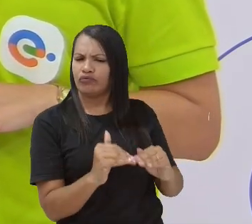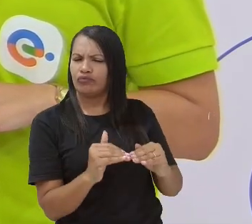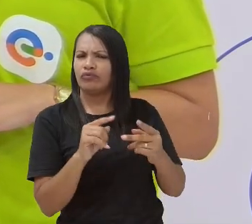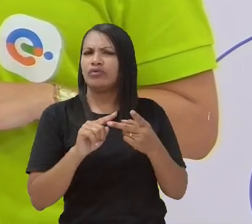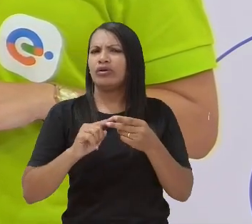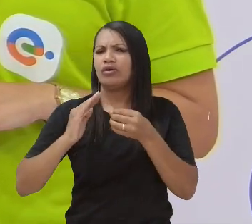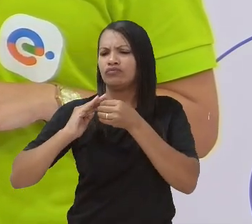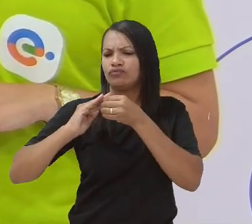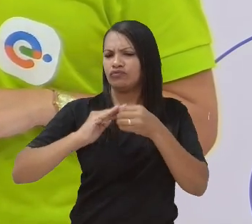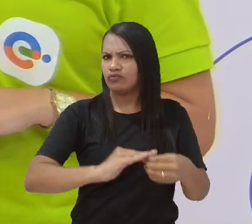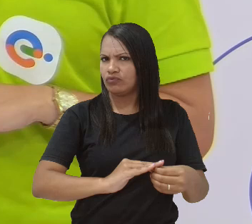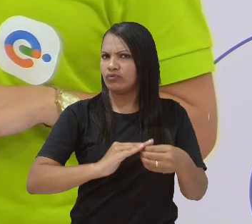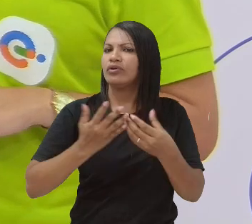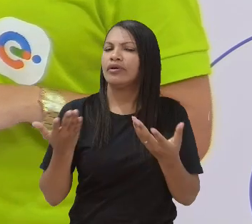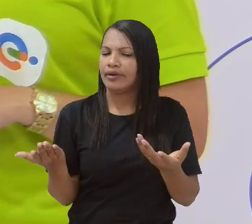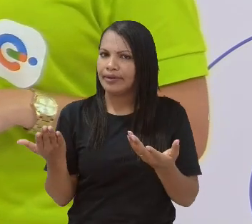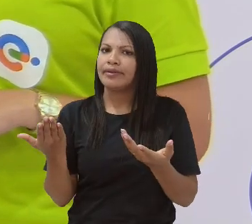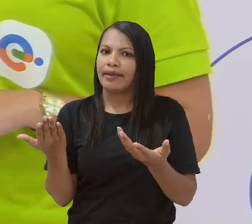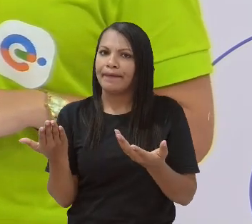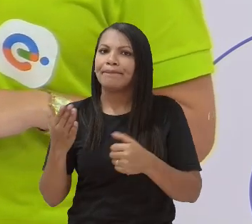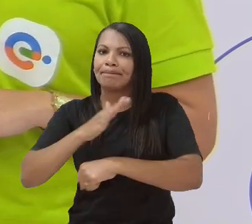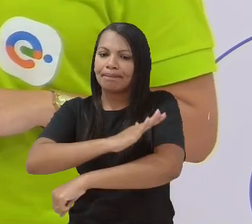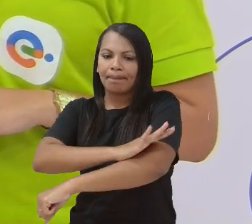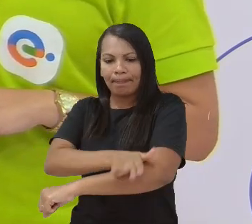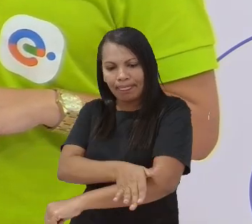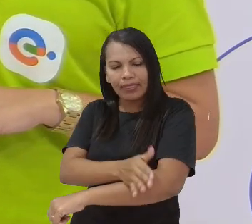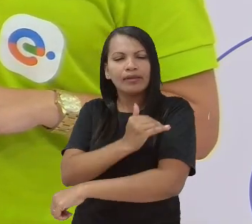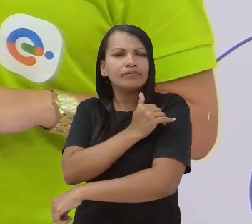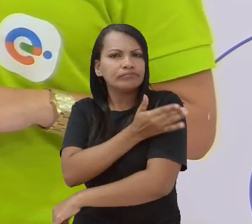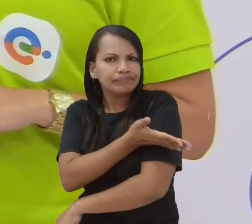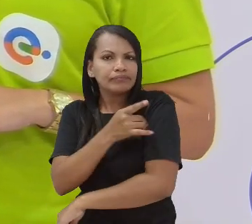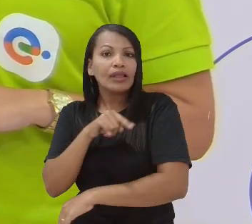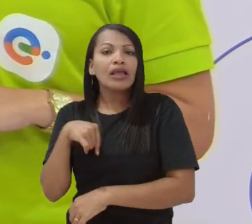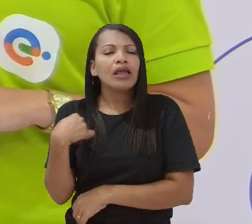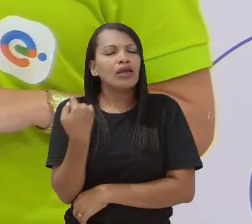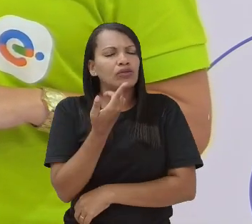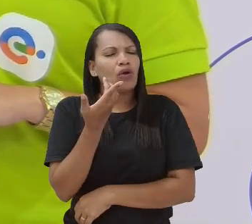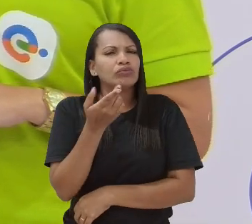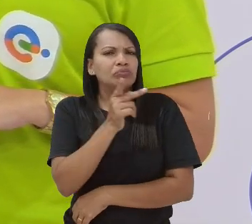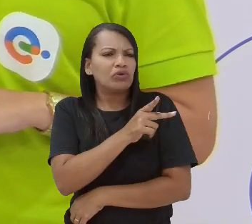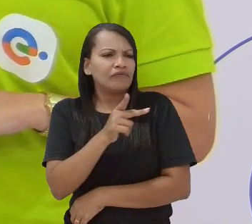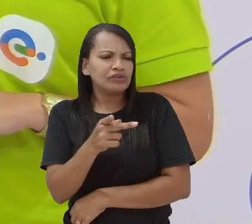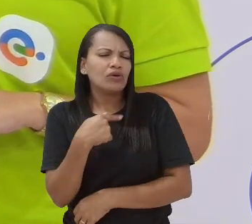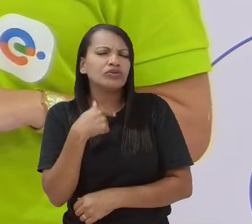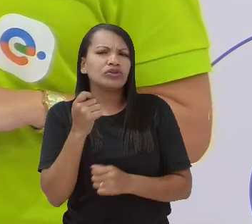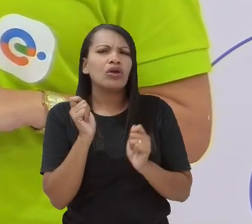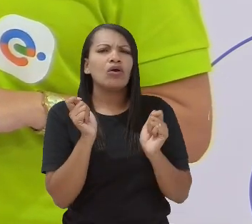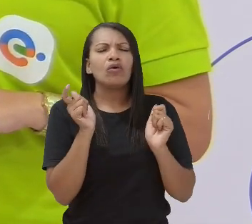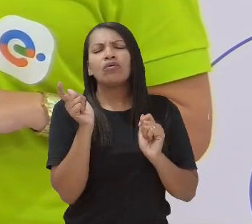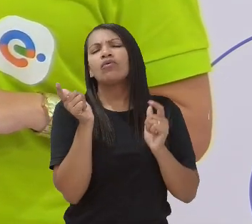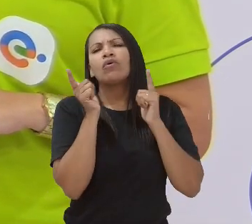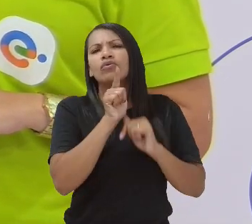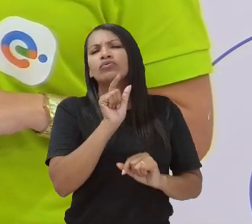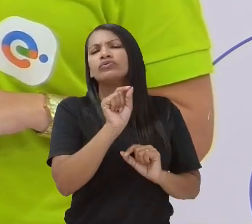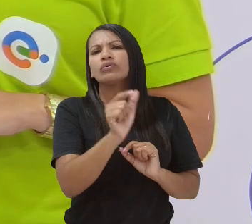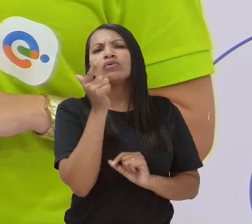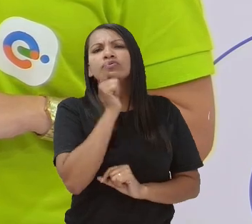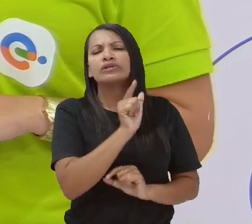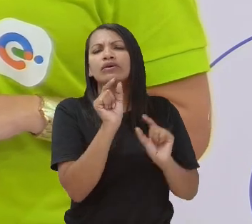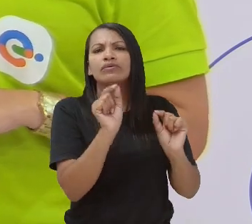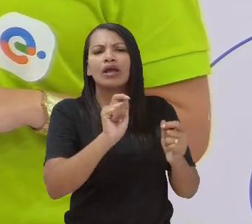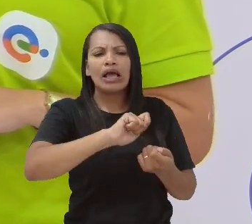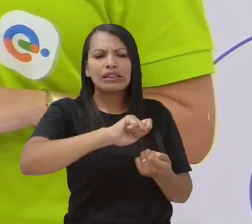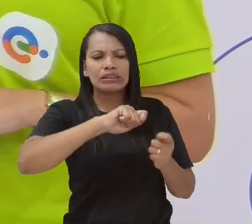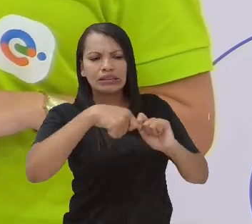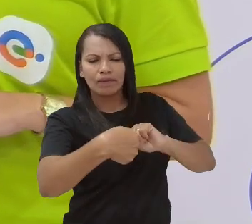é em jogo de cintura, não é? Sem dúvida. Então a gente consegue adaptar essa linguagem para o entendimento deles,